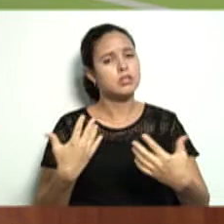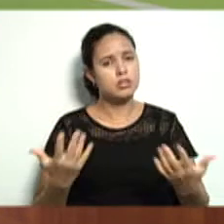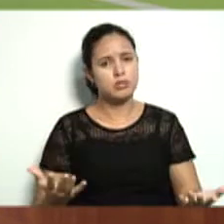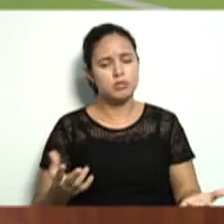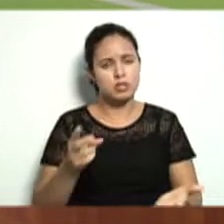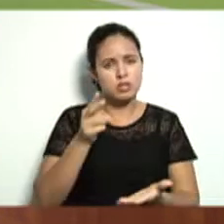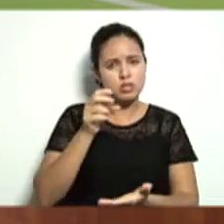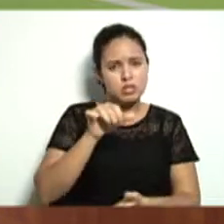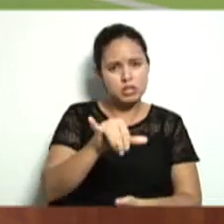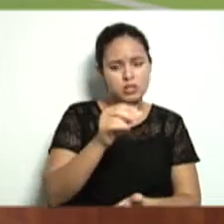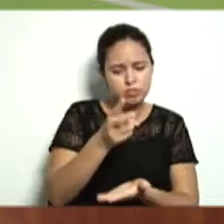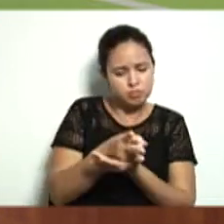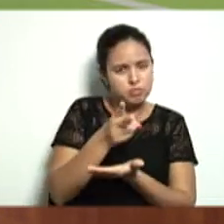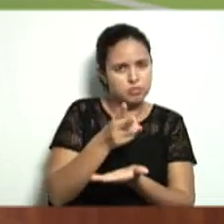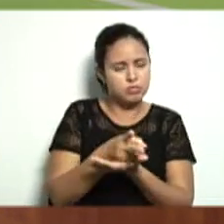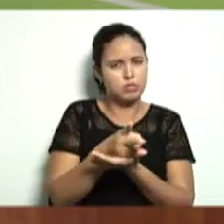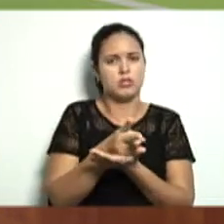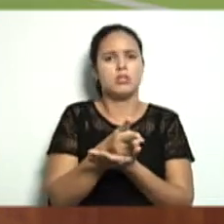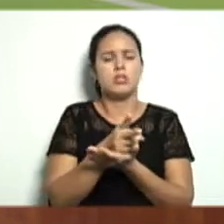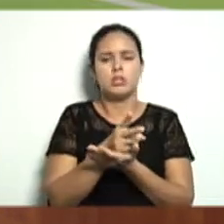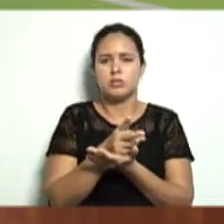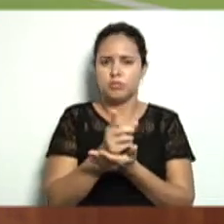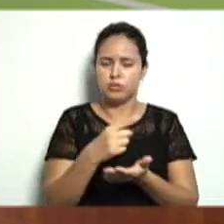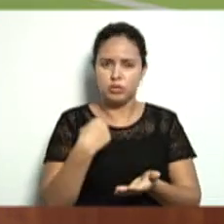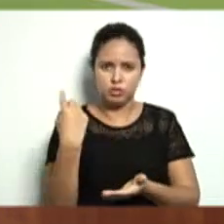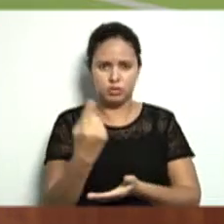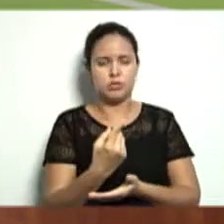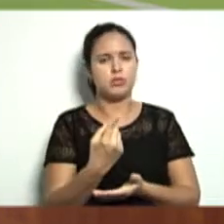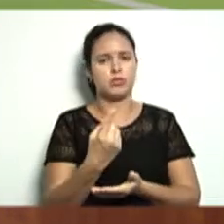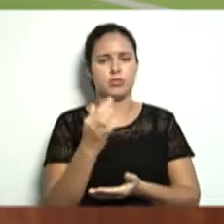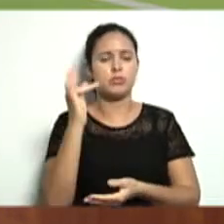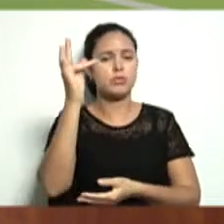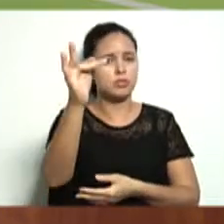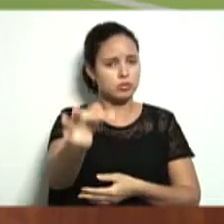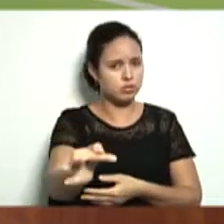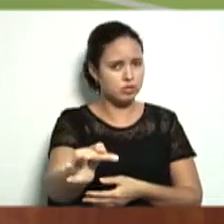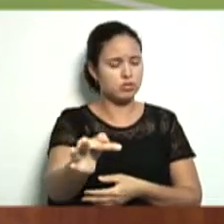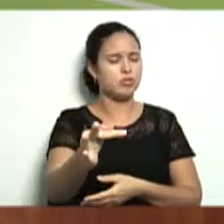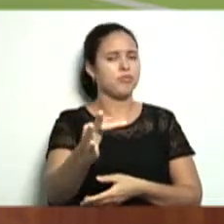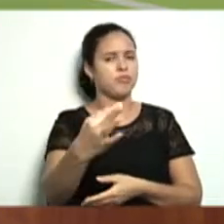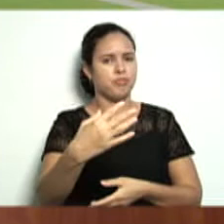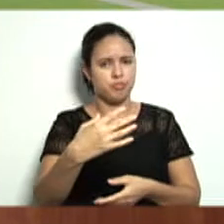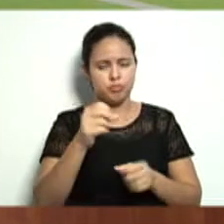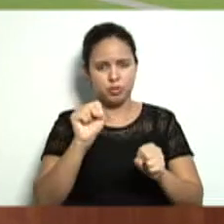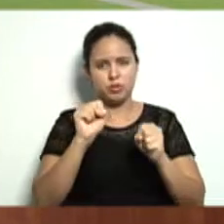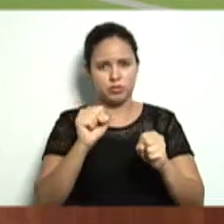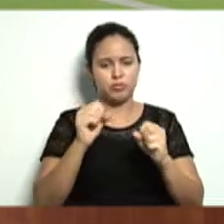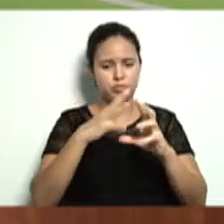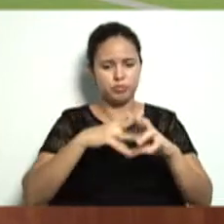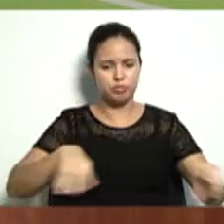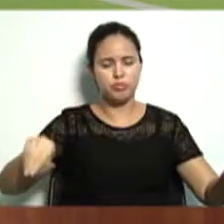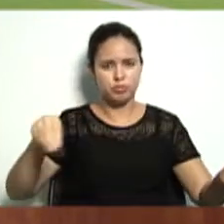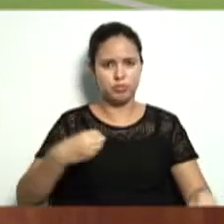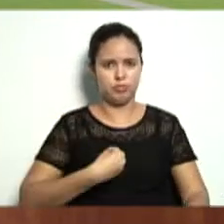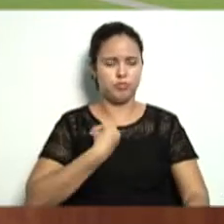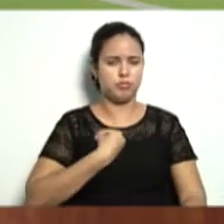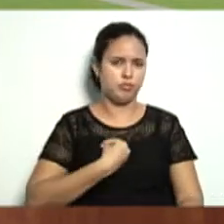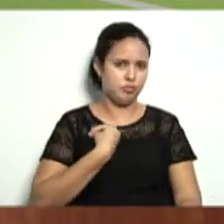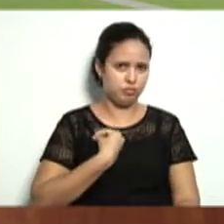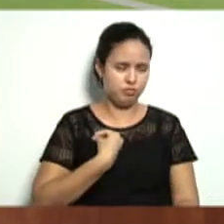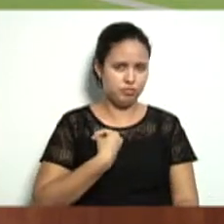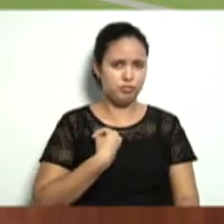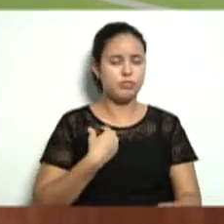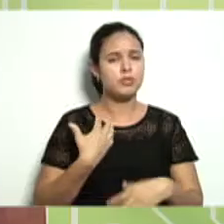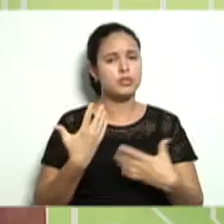no ritmo que a gente vai comprometer a existência das futuras gerações. É isso